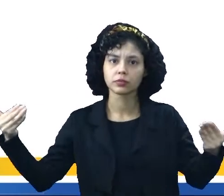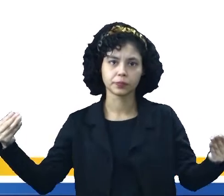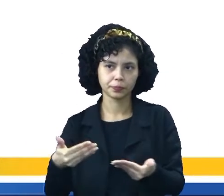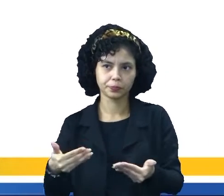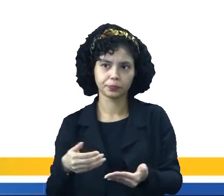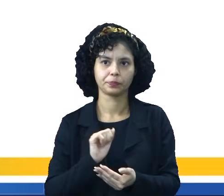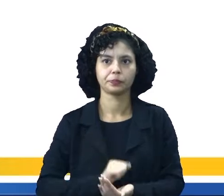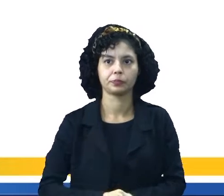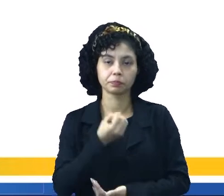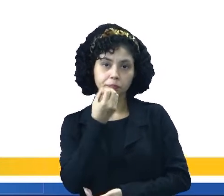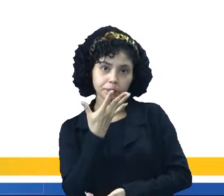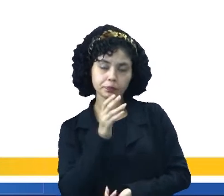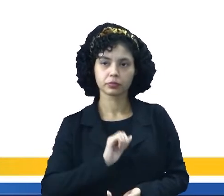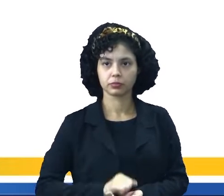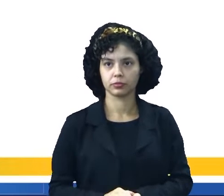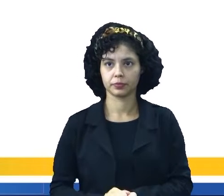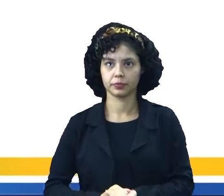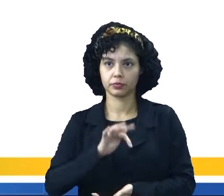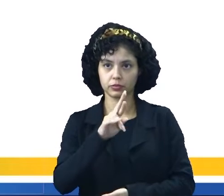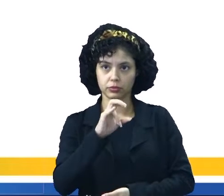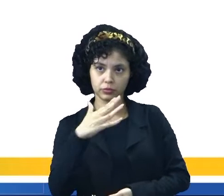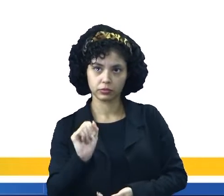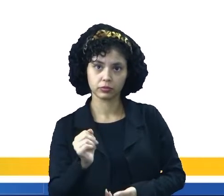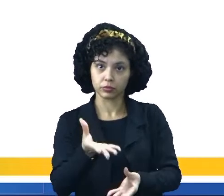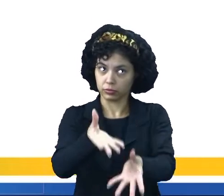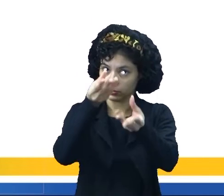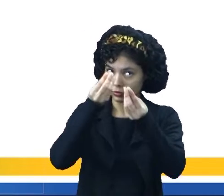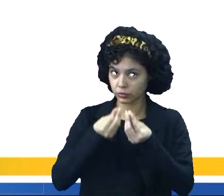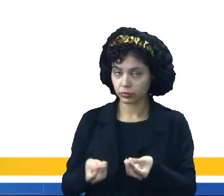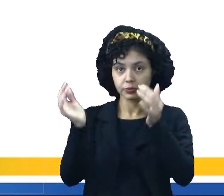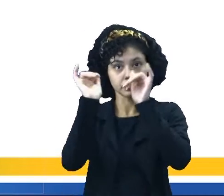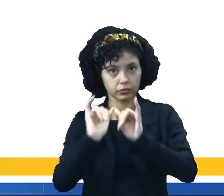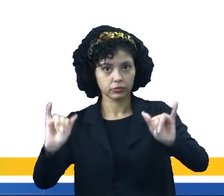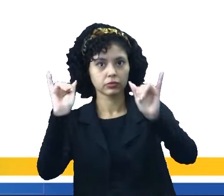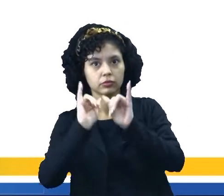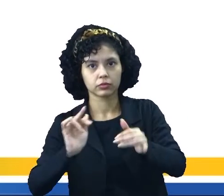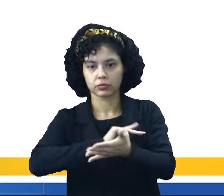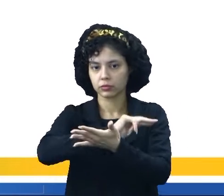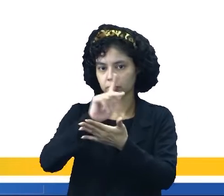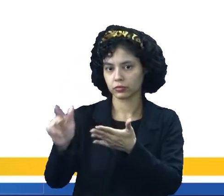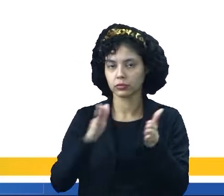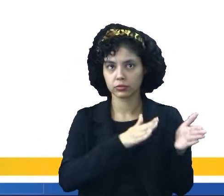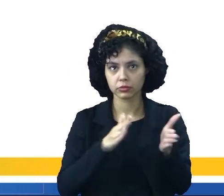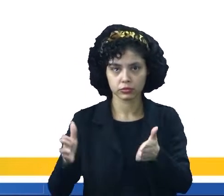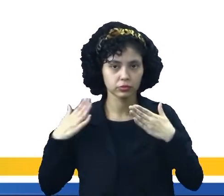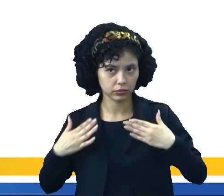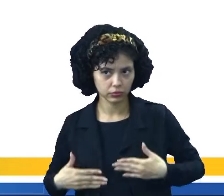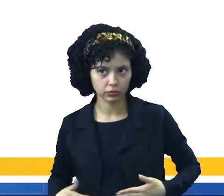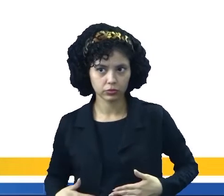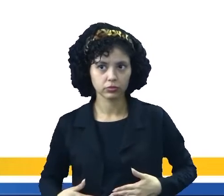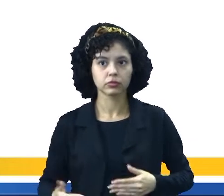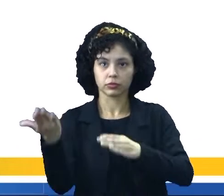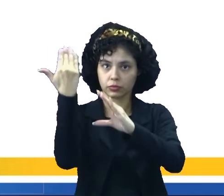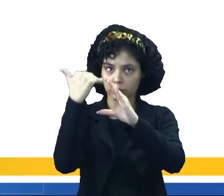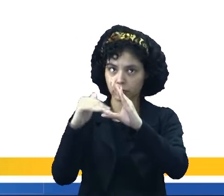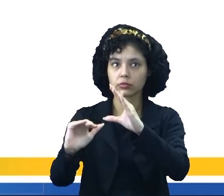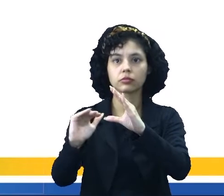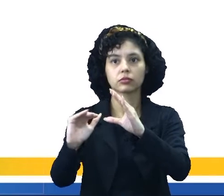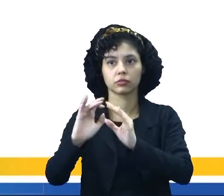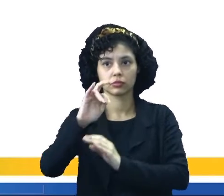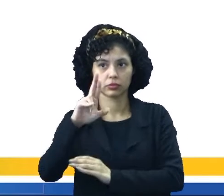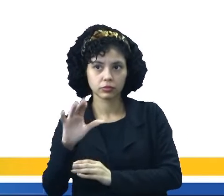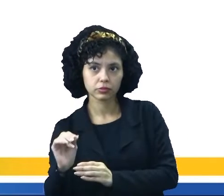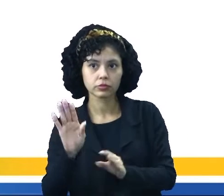medula. Bom, as funções recebe as informações de diversas partes do corpo e as envia para o encéfalo